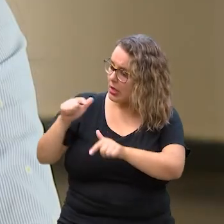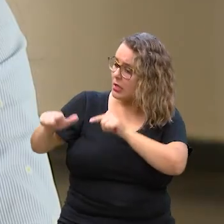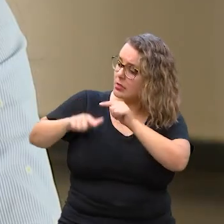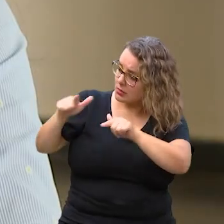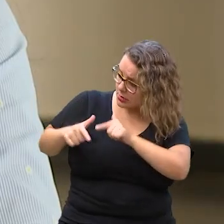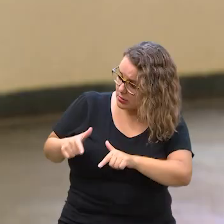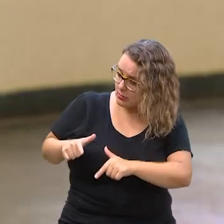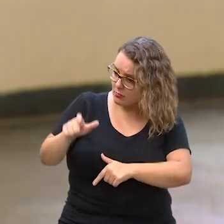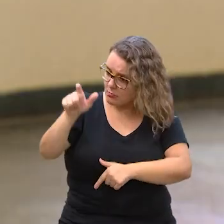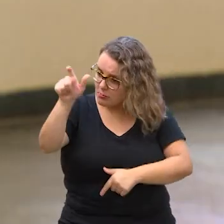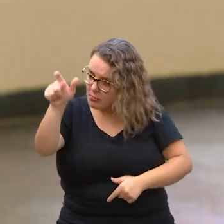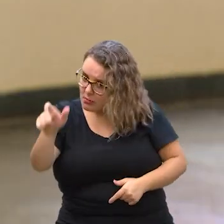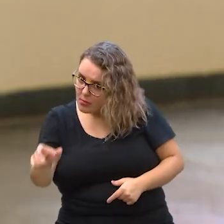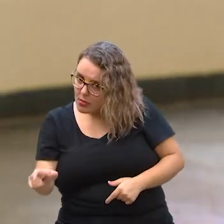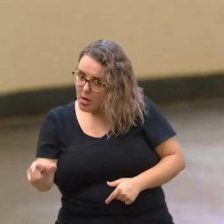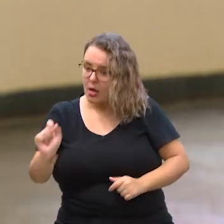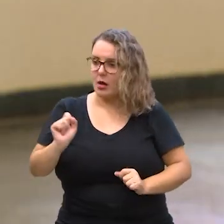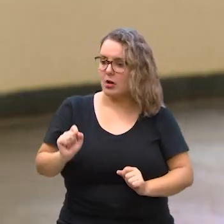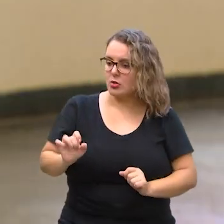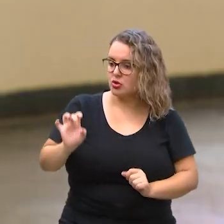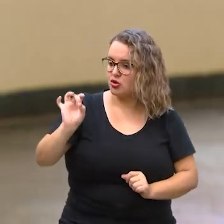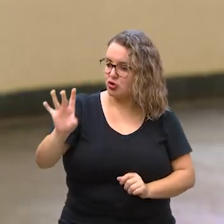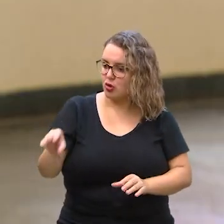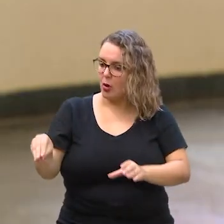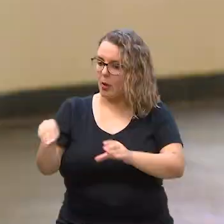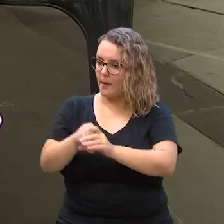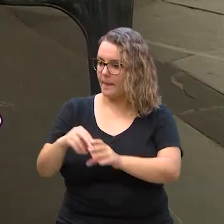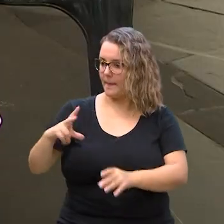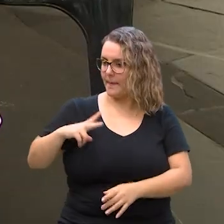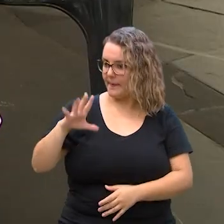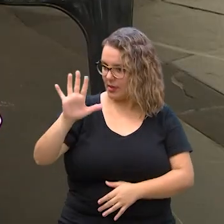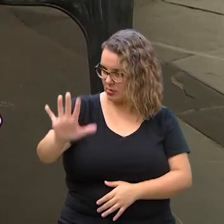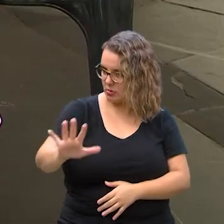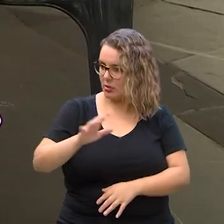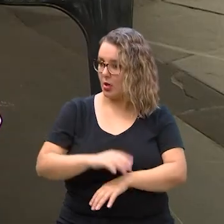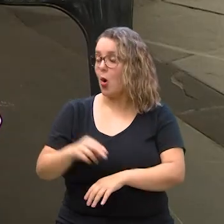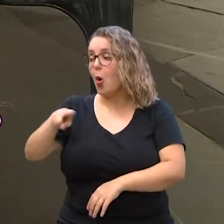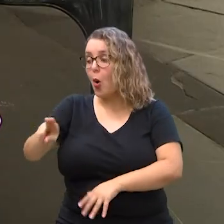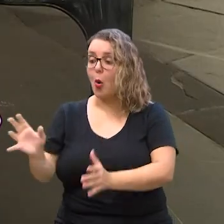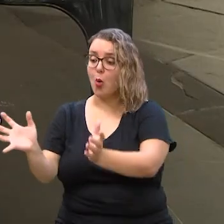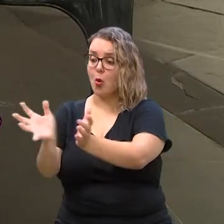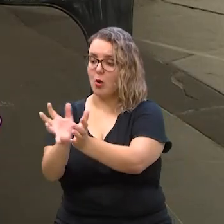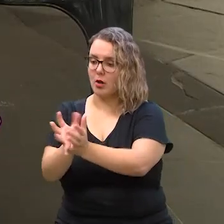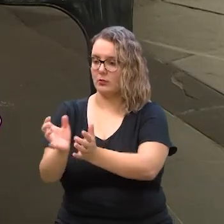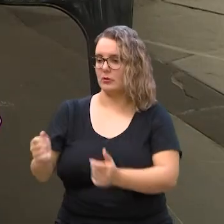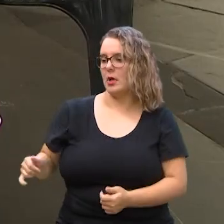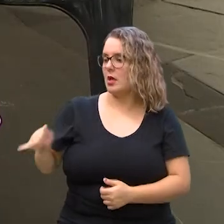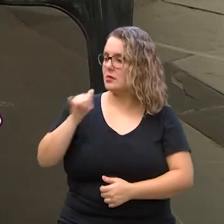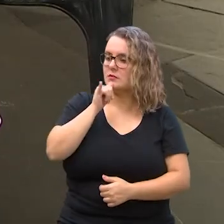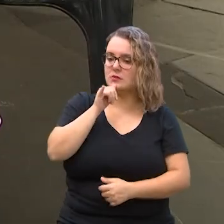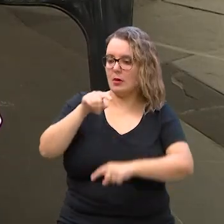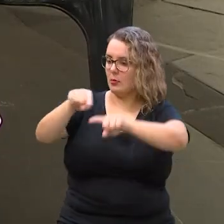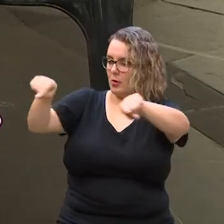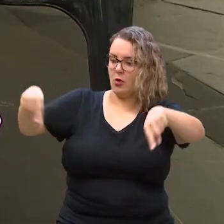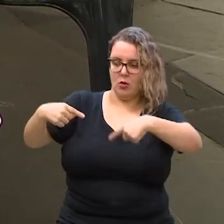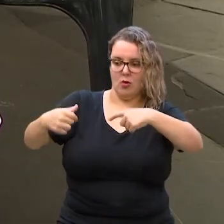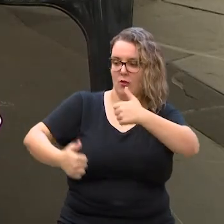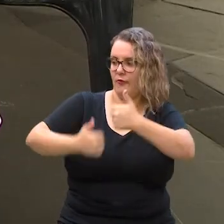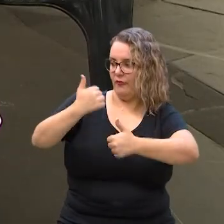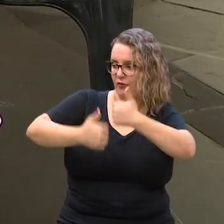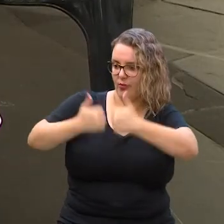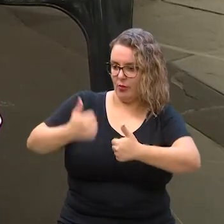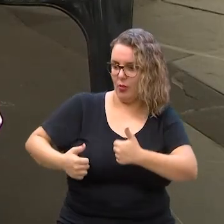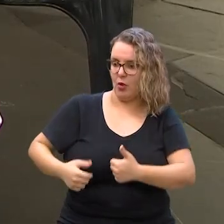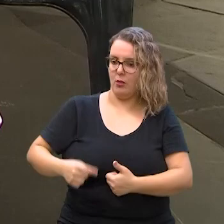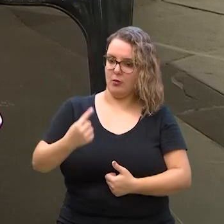com um atleta ou com uma equipe? Se você for, por exemplo, com um time de futebol, você vai fazer uma reunião com os 11, com 20 pessoas, ou é